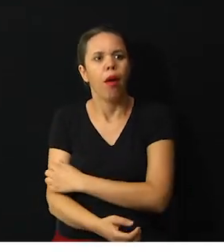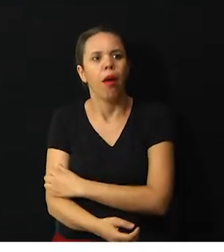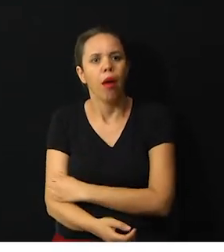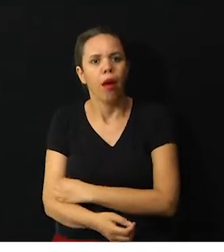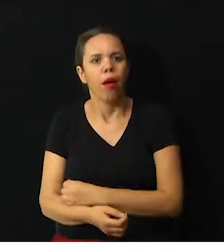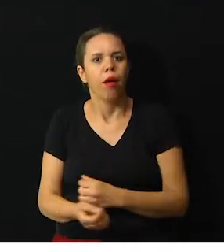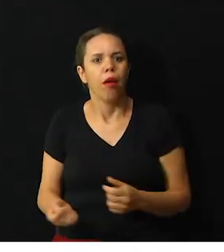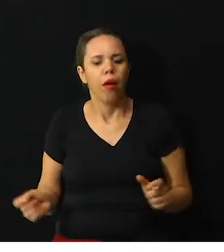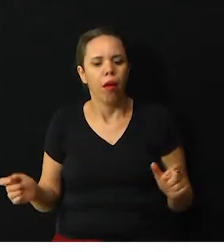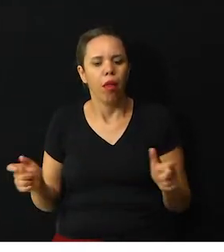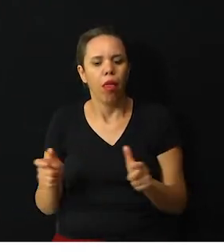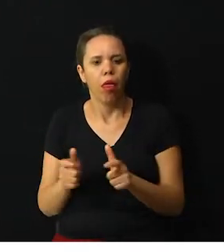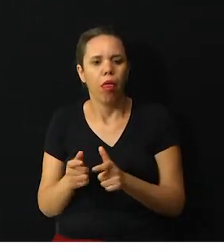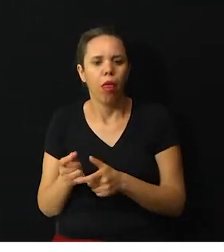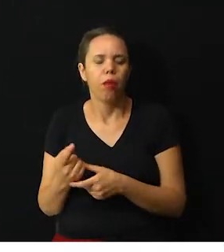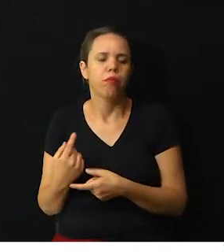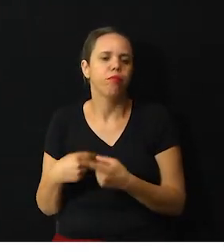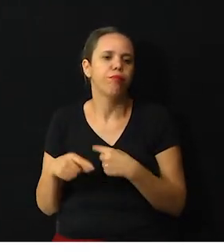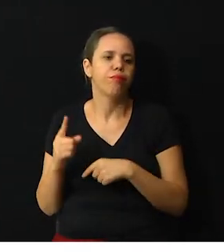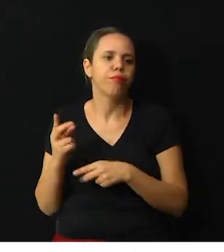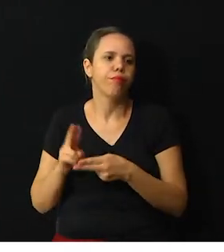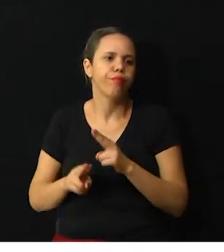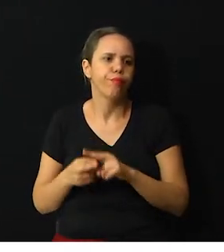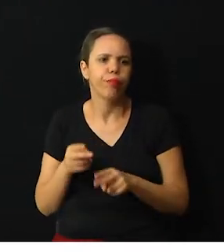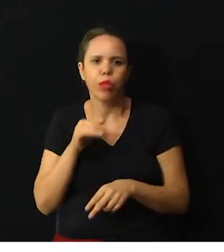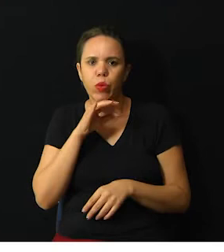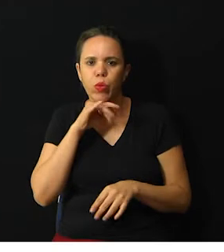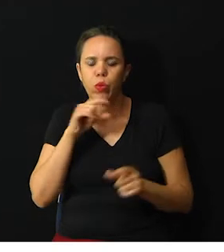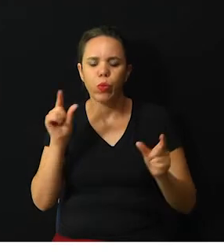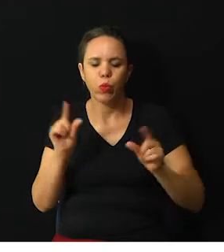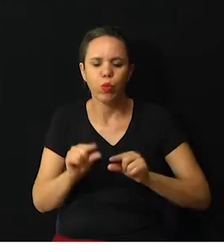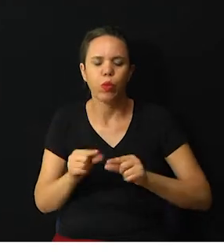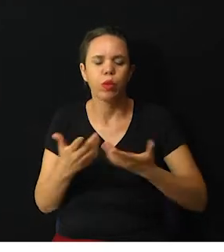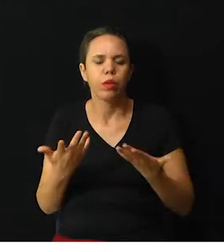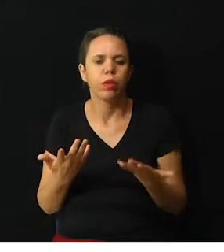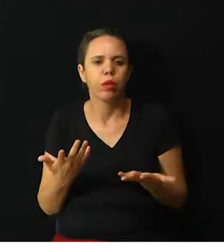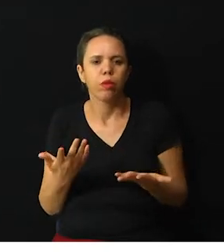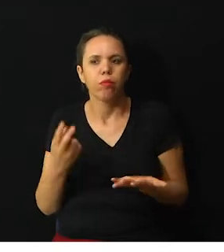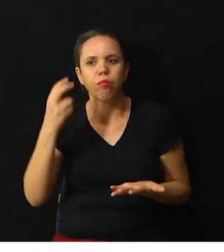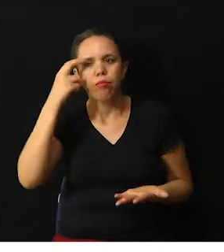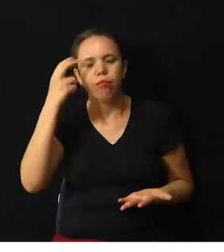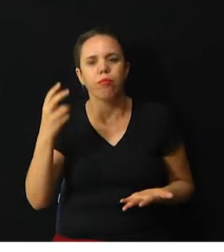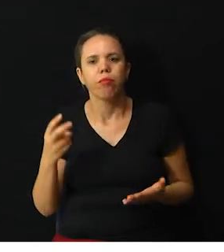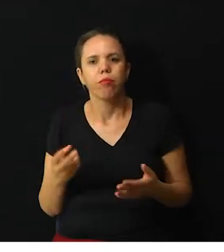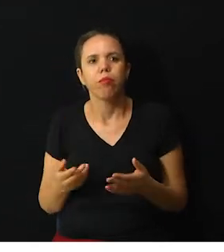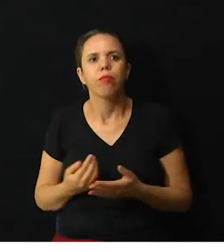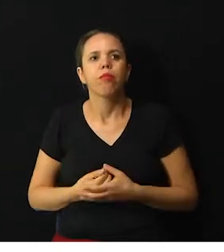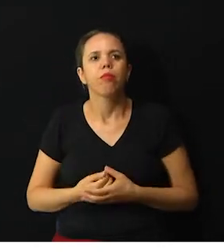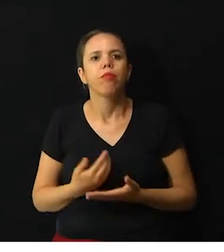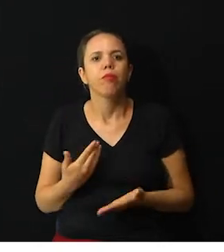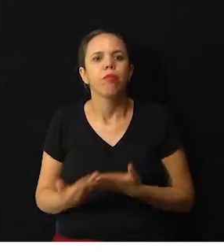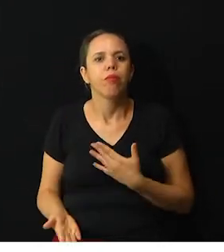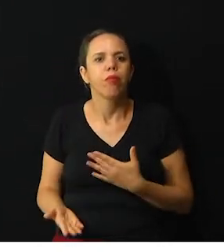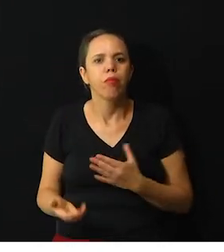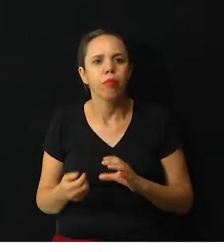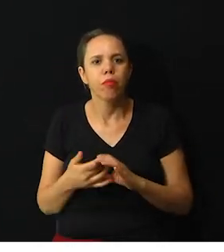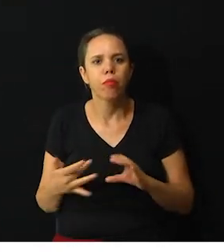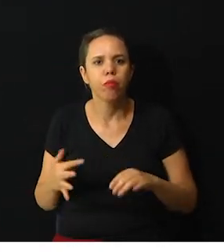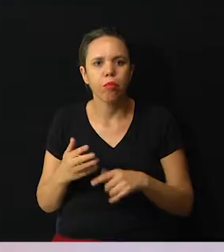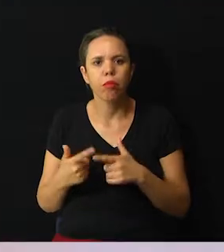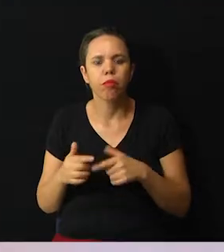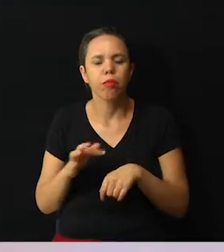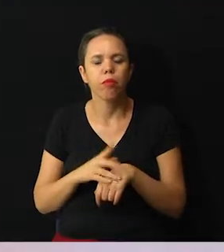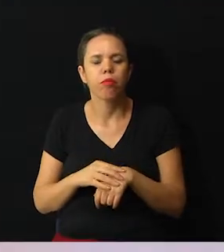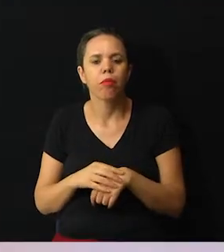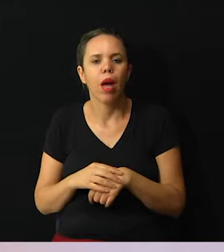a evoluir, a andar para trás nas suas habilidades. Então, é esse declínio, essa perda progressiva que caracteriza as